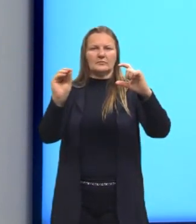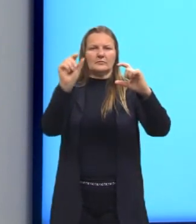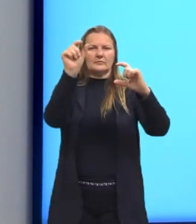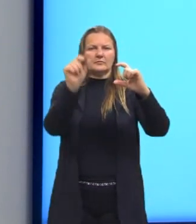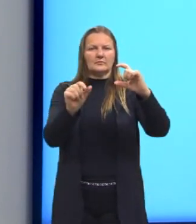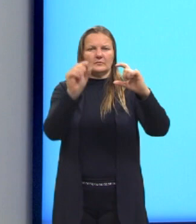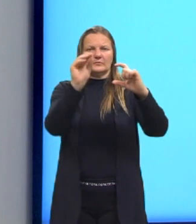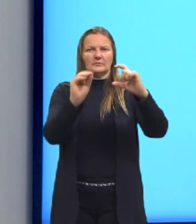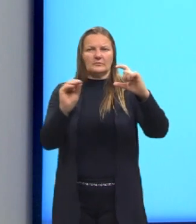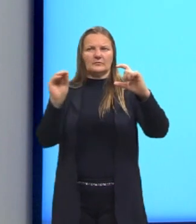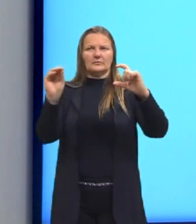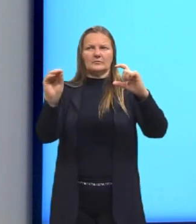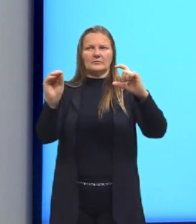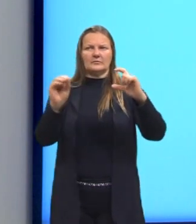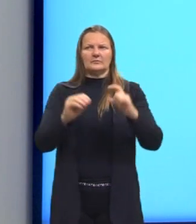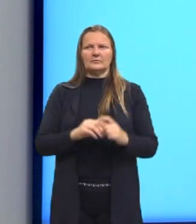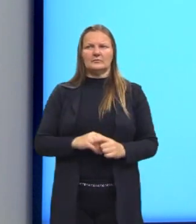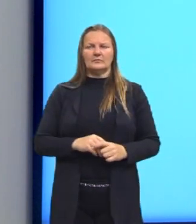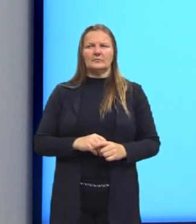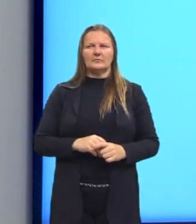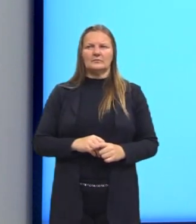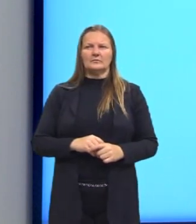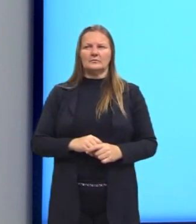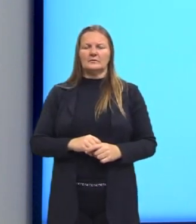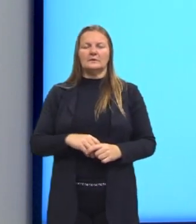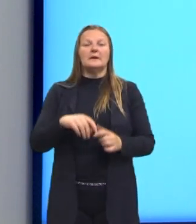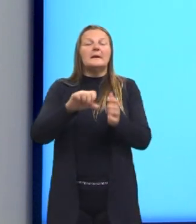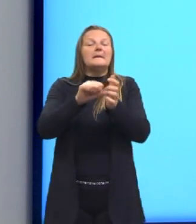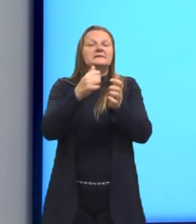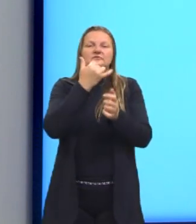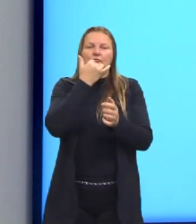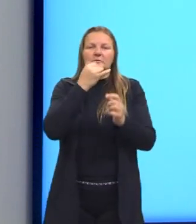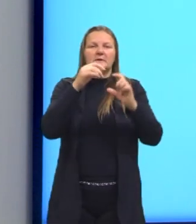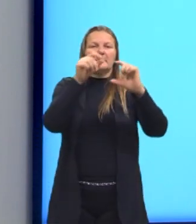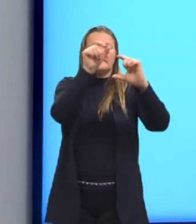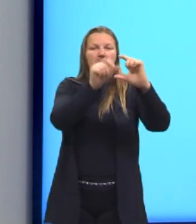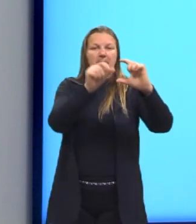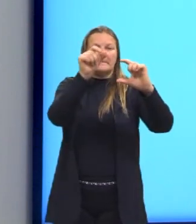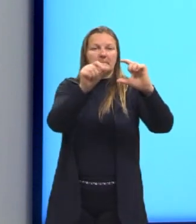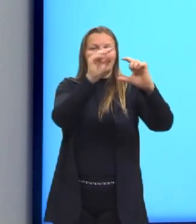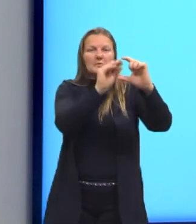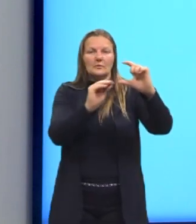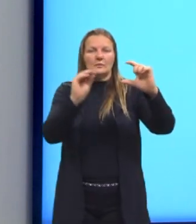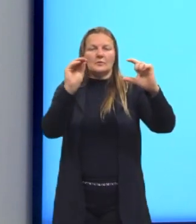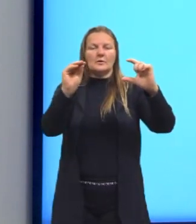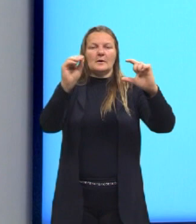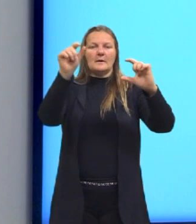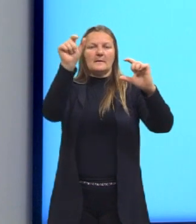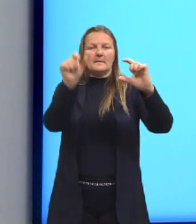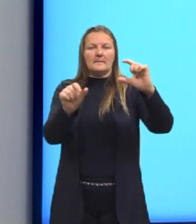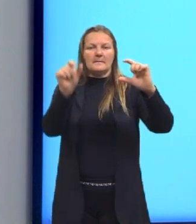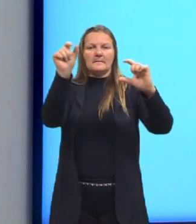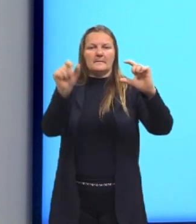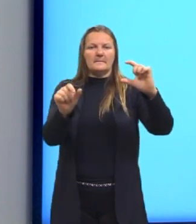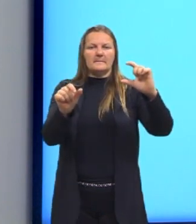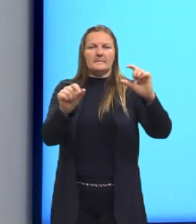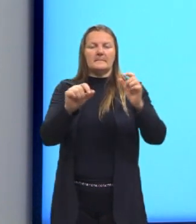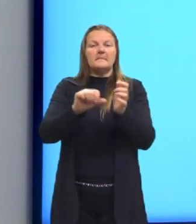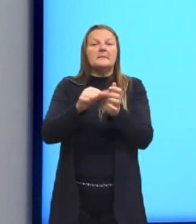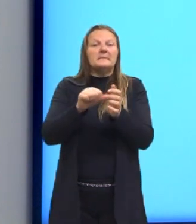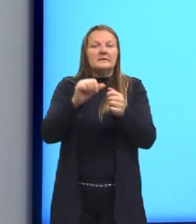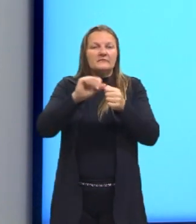Tá? Então, foi repetido ali as duas primeiras colunas. Agora, nós vamos fazer aquela operação